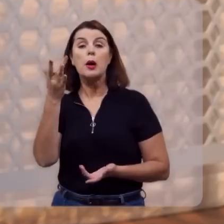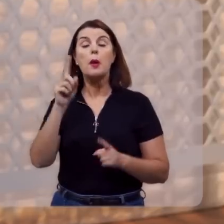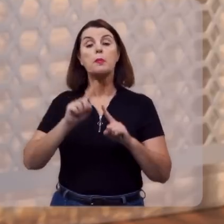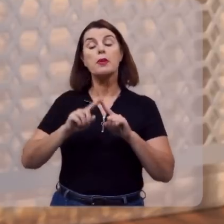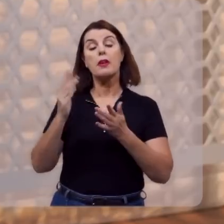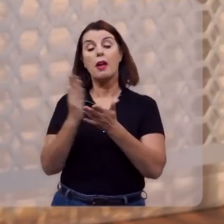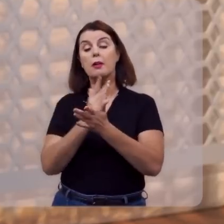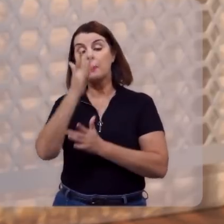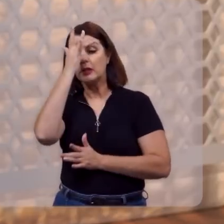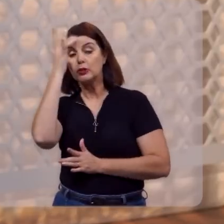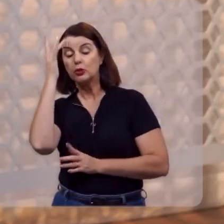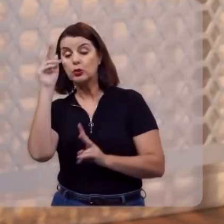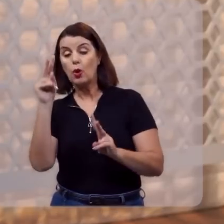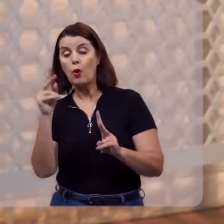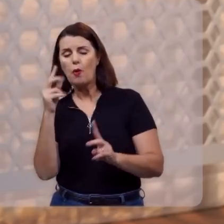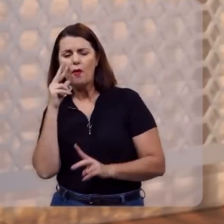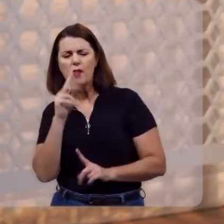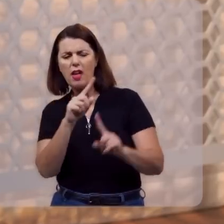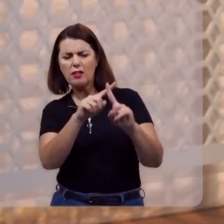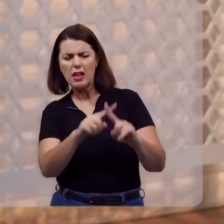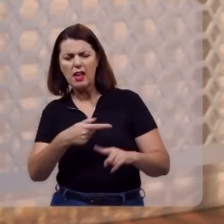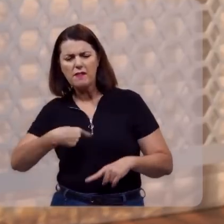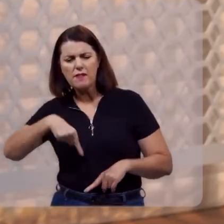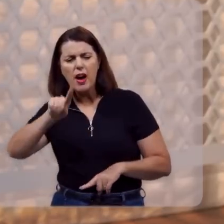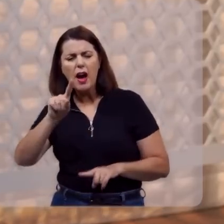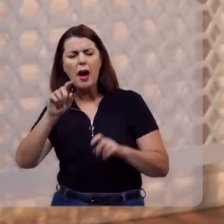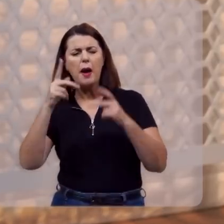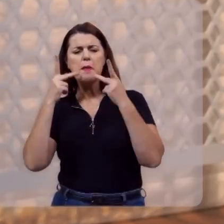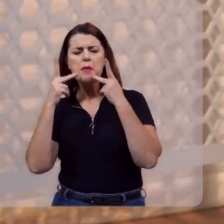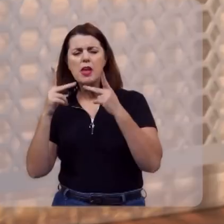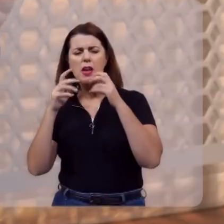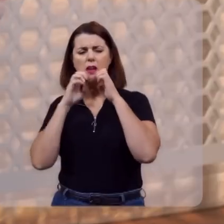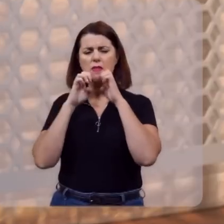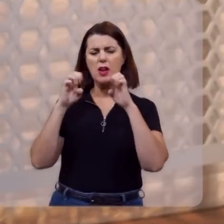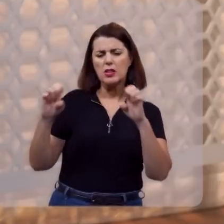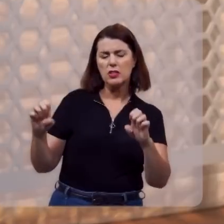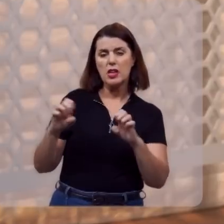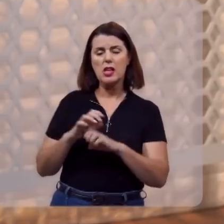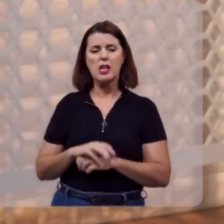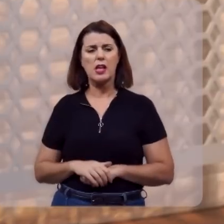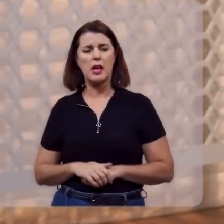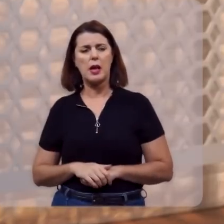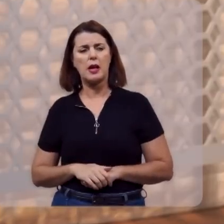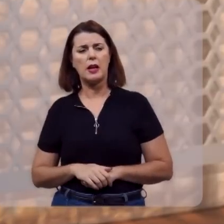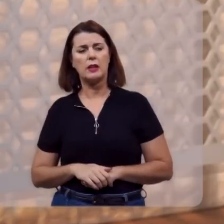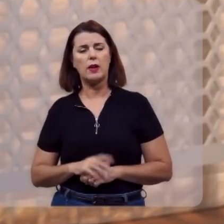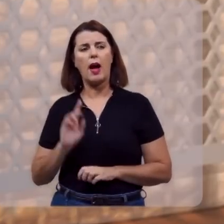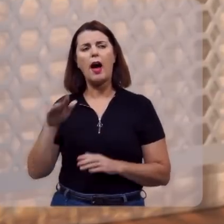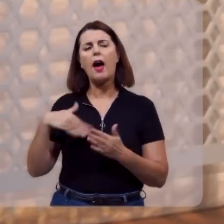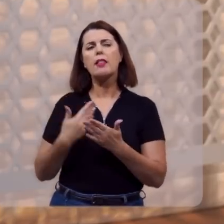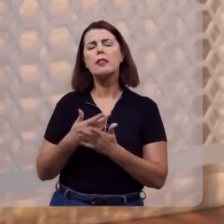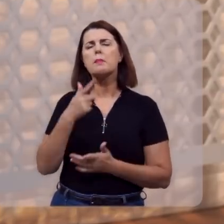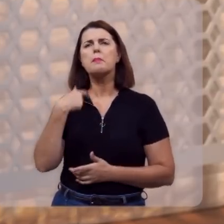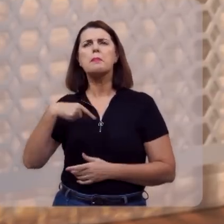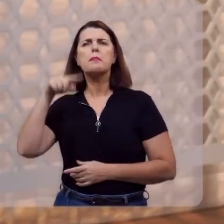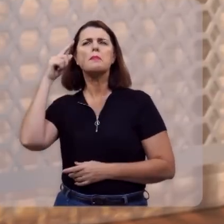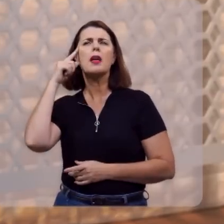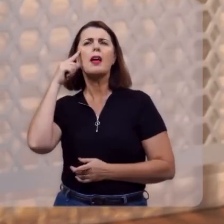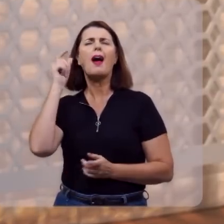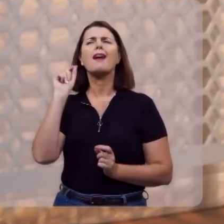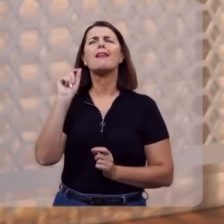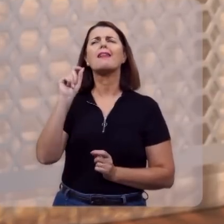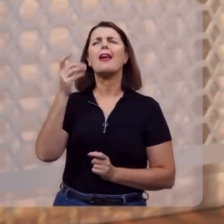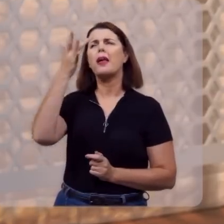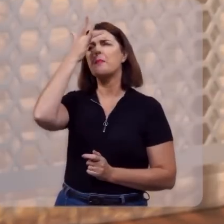pessoas, quando olham, né, para esse desafio de ir, de pregar o evangelho, da evangelização, né, até vão dizer, não, isso é para